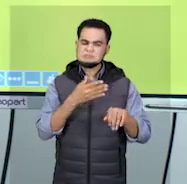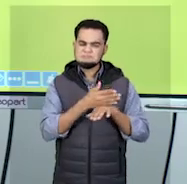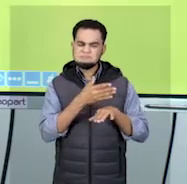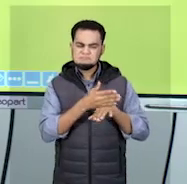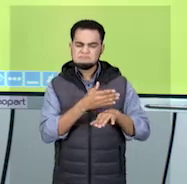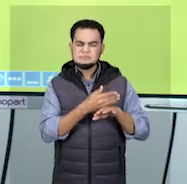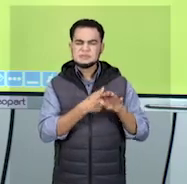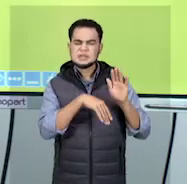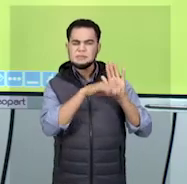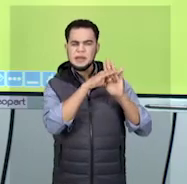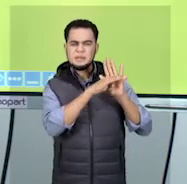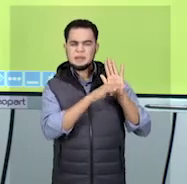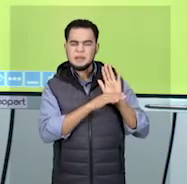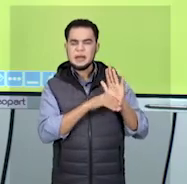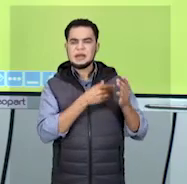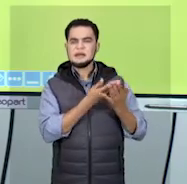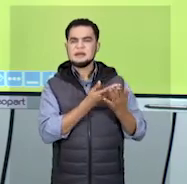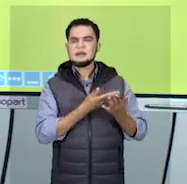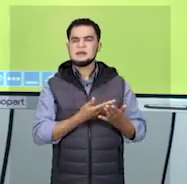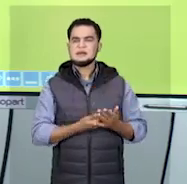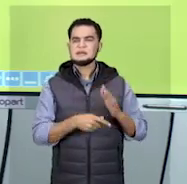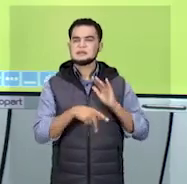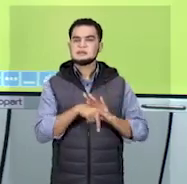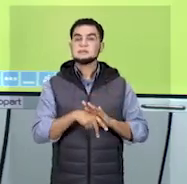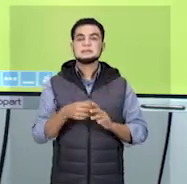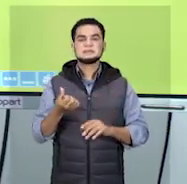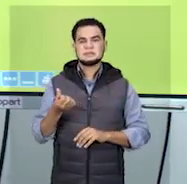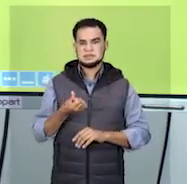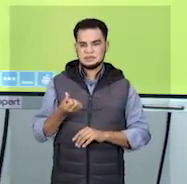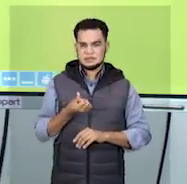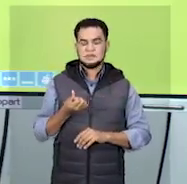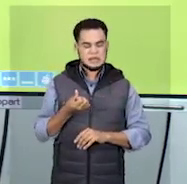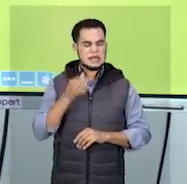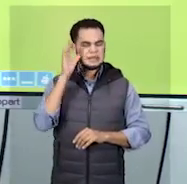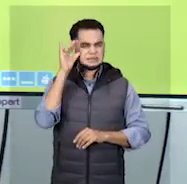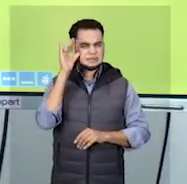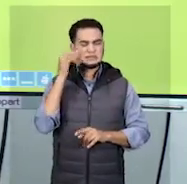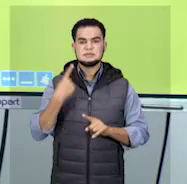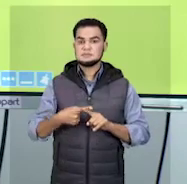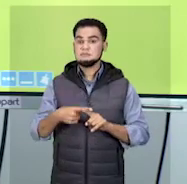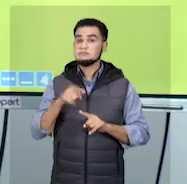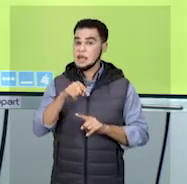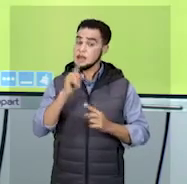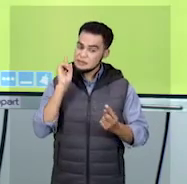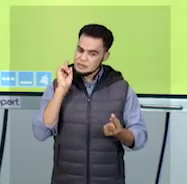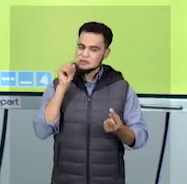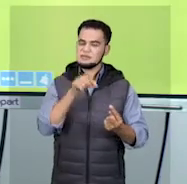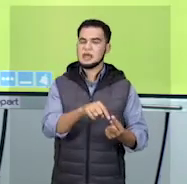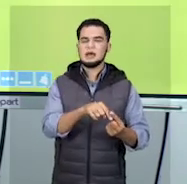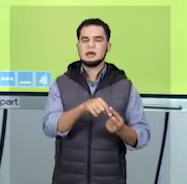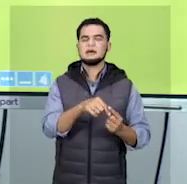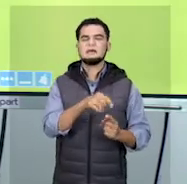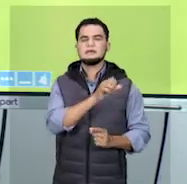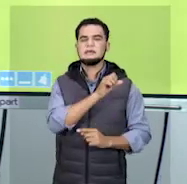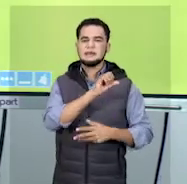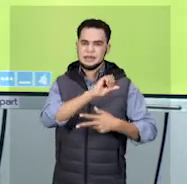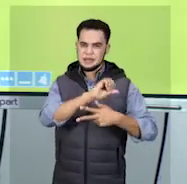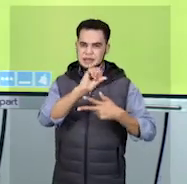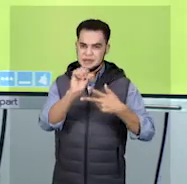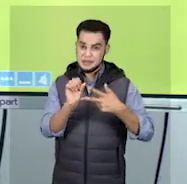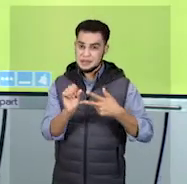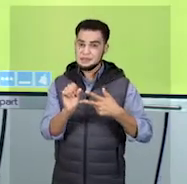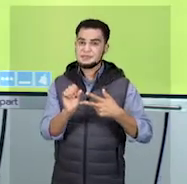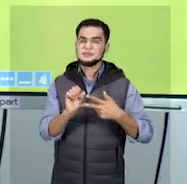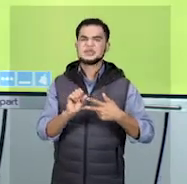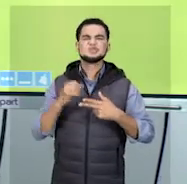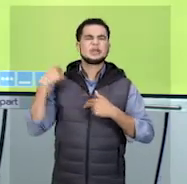aulas que são exibidas nas sextas-feiras, porque essas aulas são destinadas ao Enem, e aí eu venho falando nas aulas